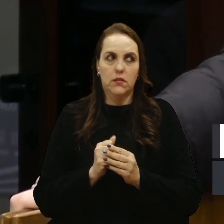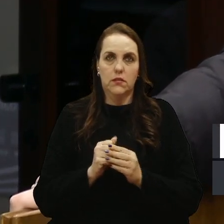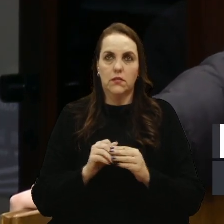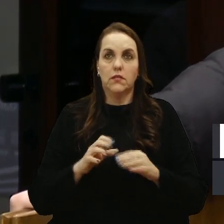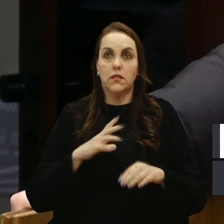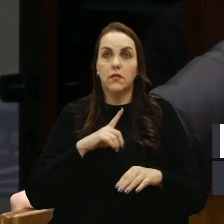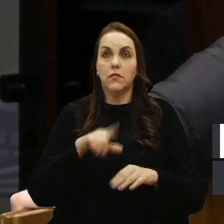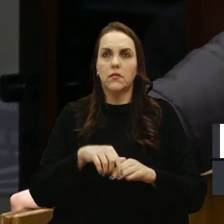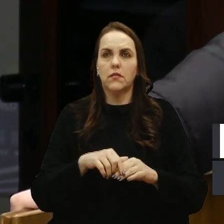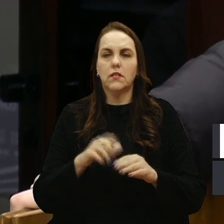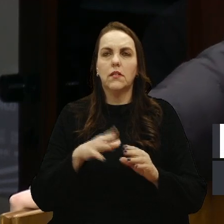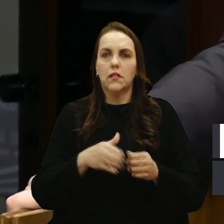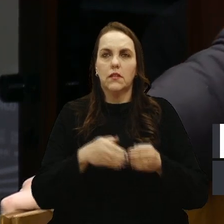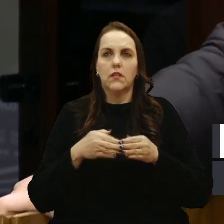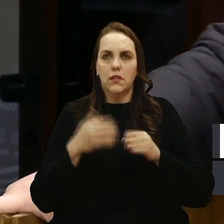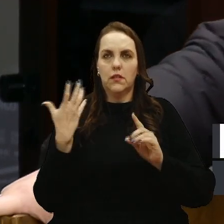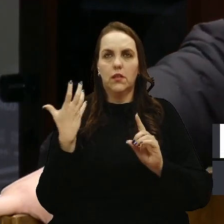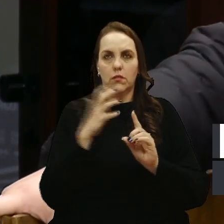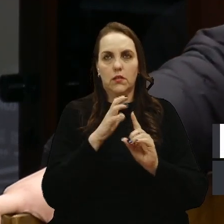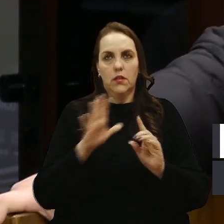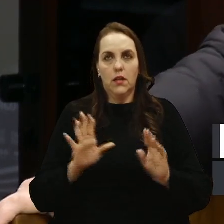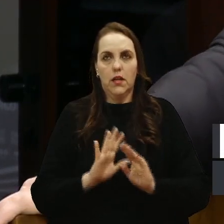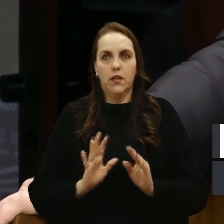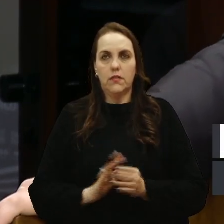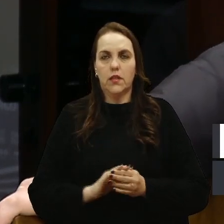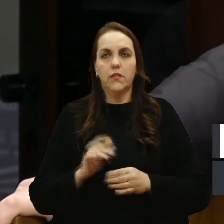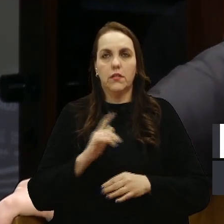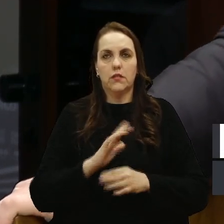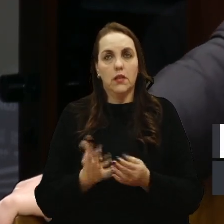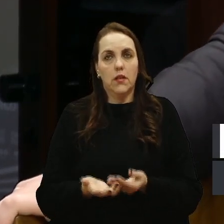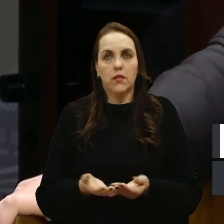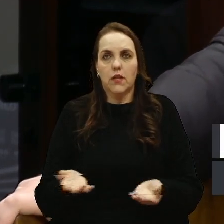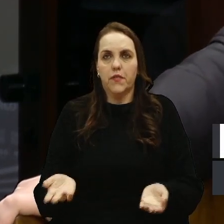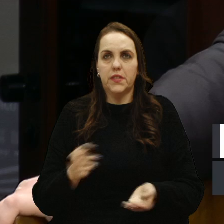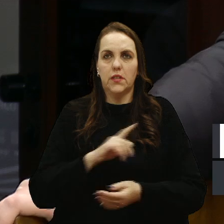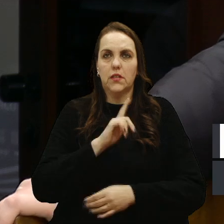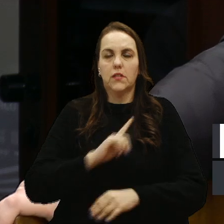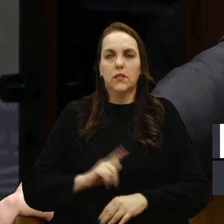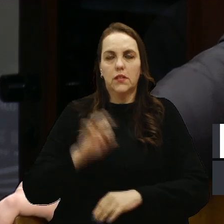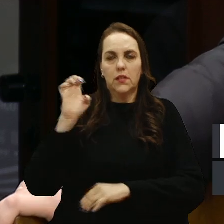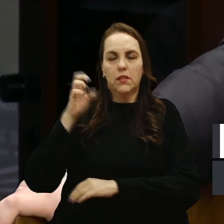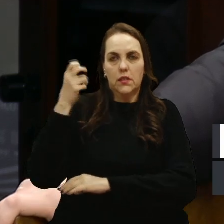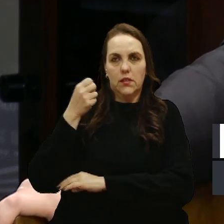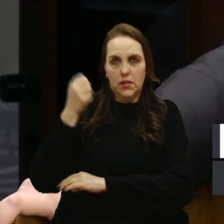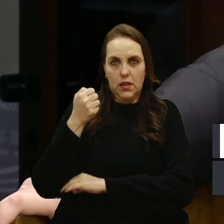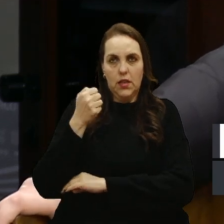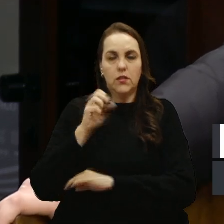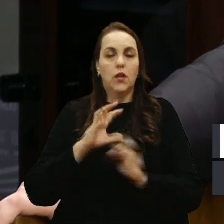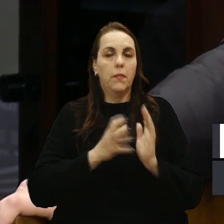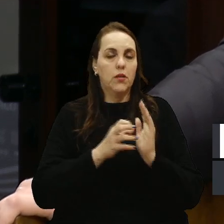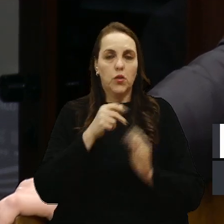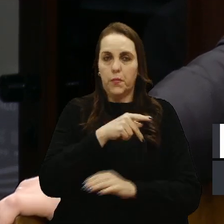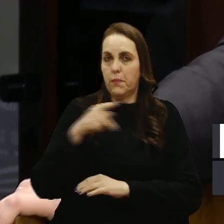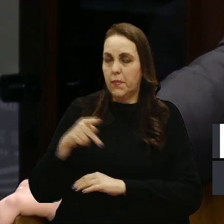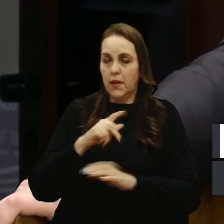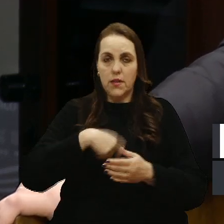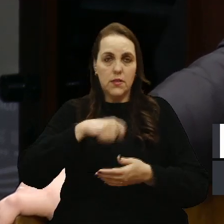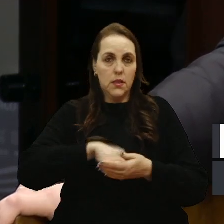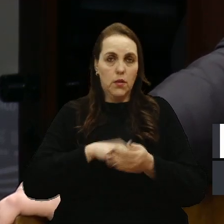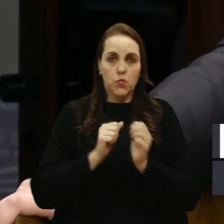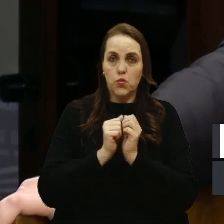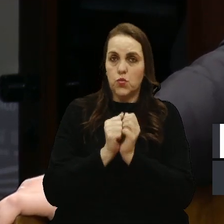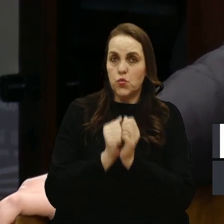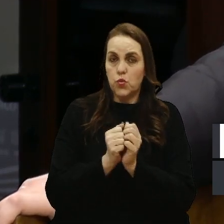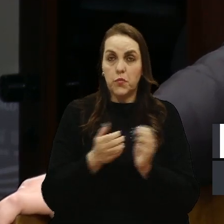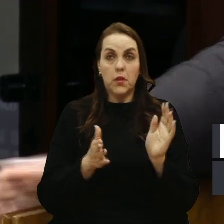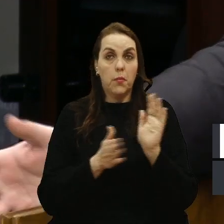moção de repúdio ao veto do governador Eduardo Leite e lamentando não ter nos convidado enquanto bancada progressista para assinarmos juntos, uma vez que, inclusive, o